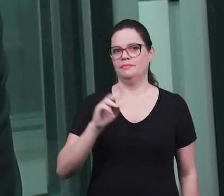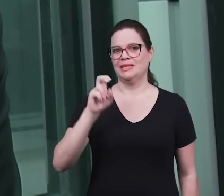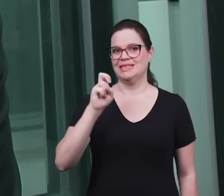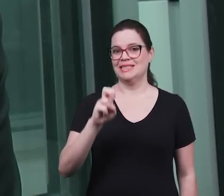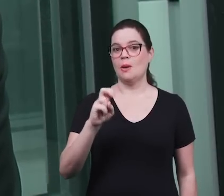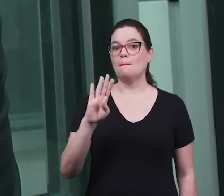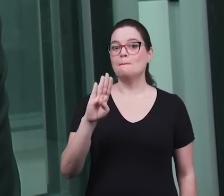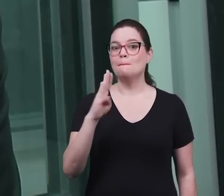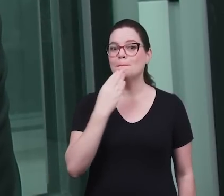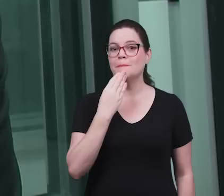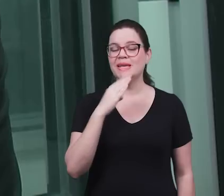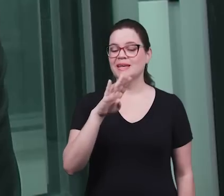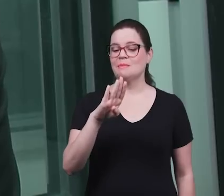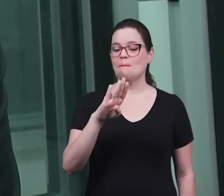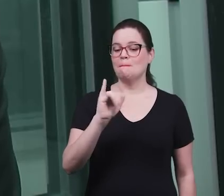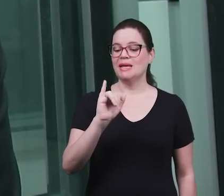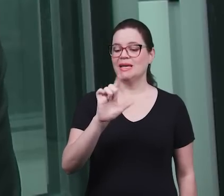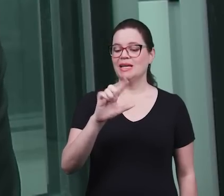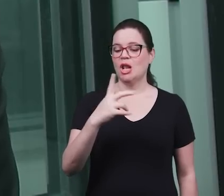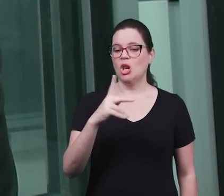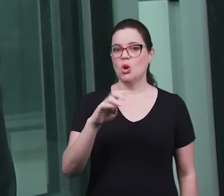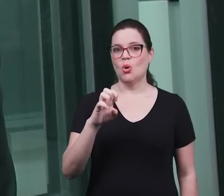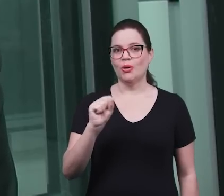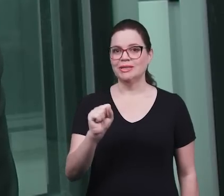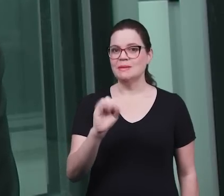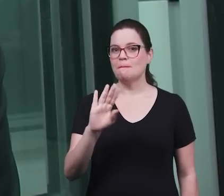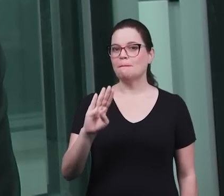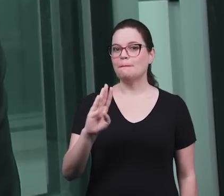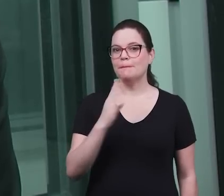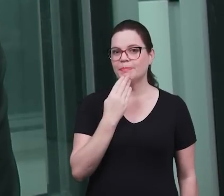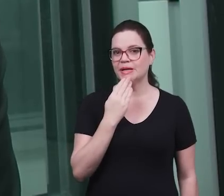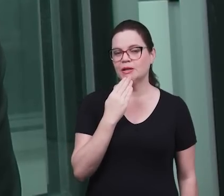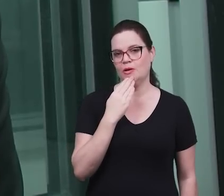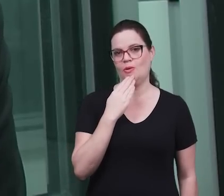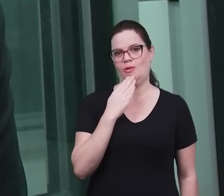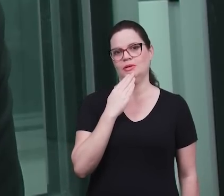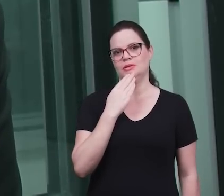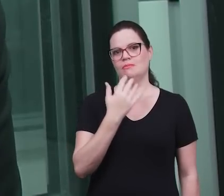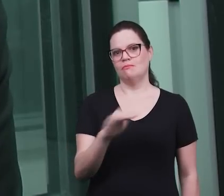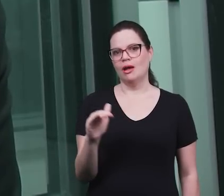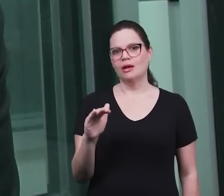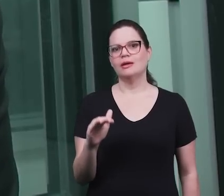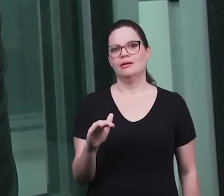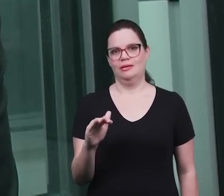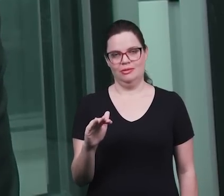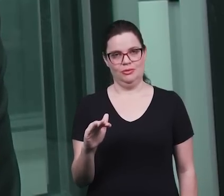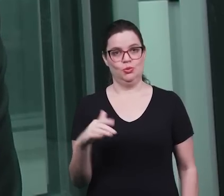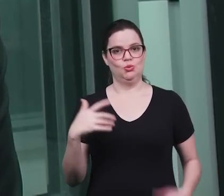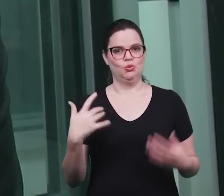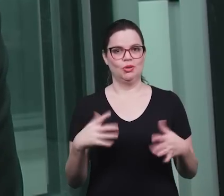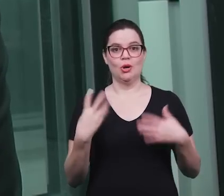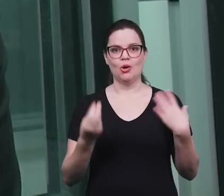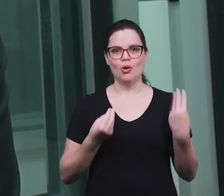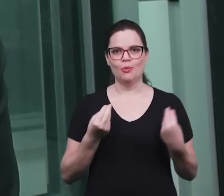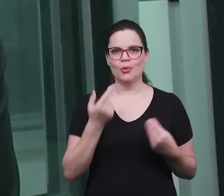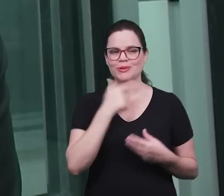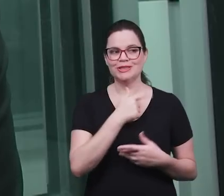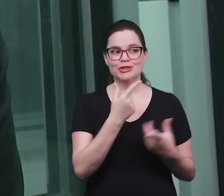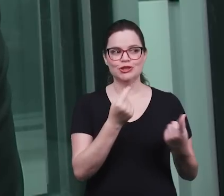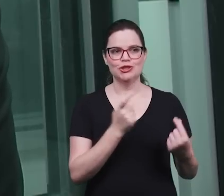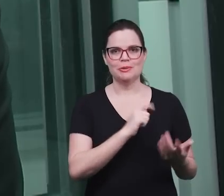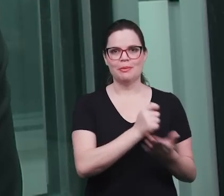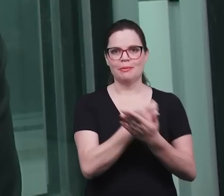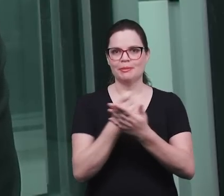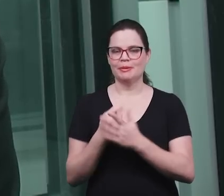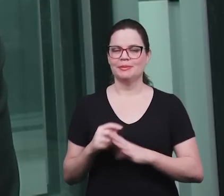bilhões. Bilhões. Então, assim, não se tira essa quantidade de uma hora para outra dessa quantidade de dinheiro, né?